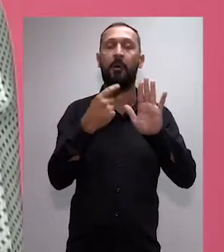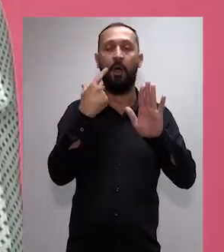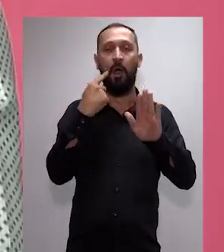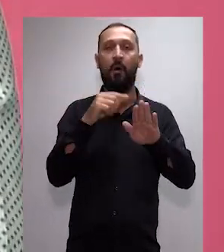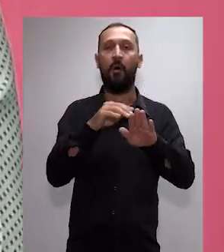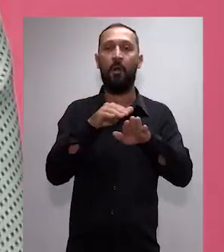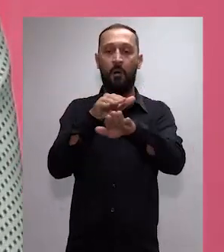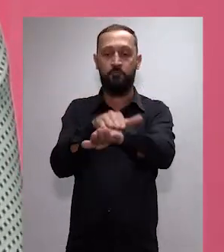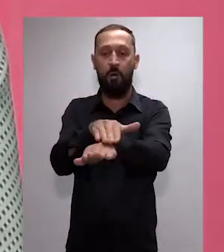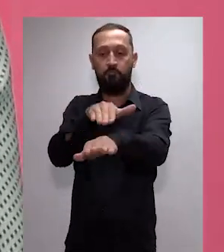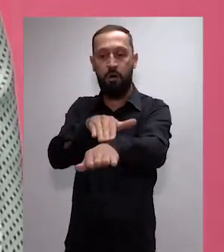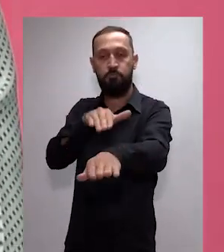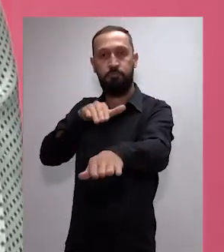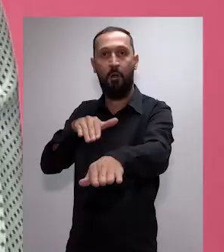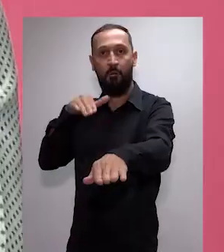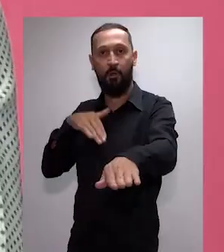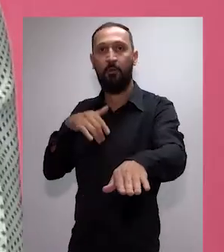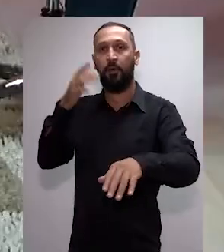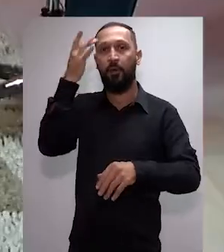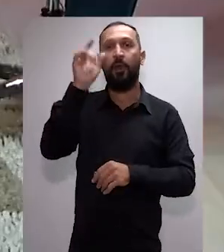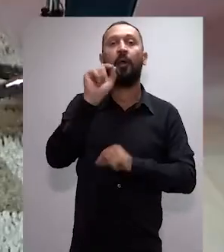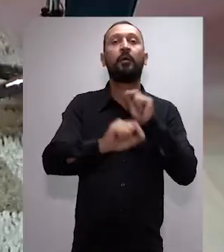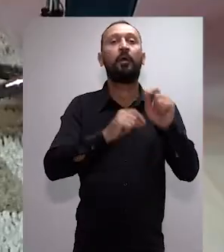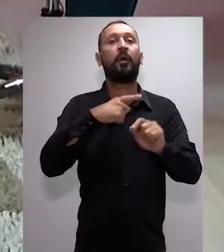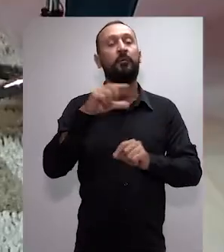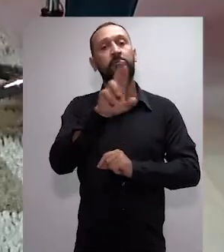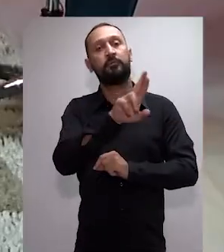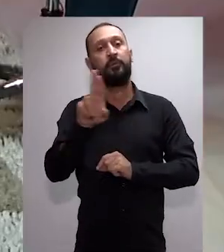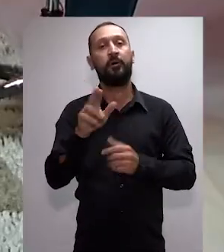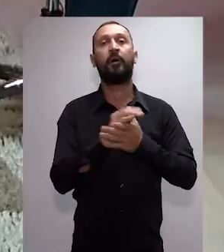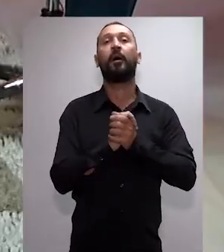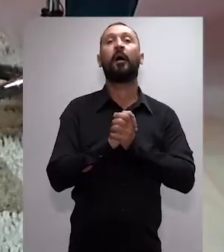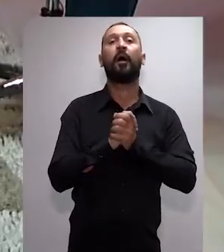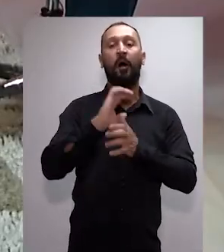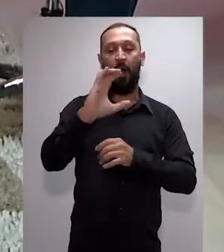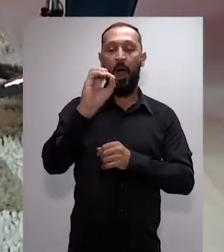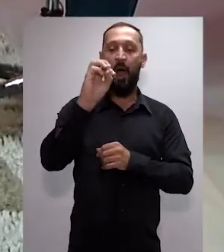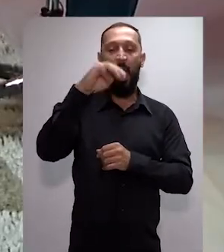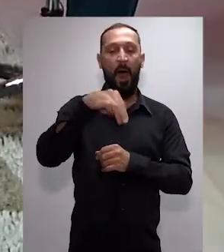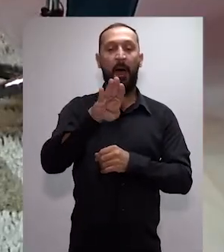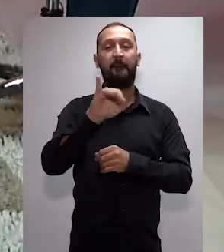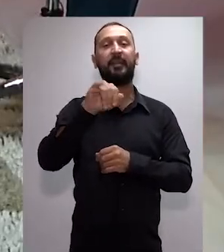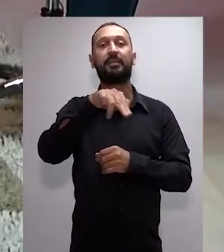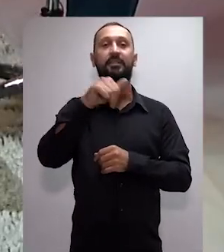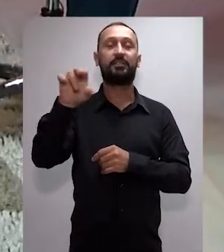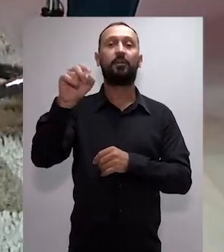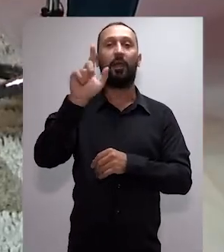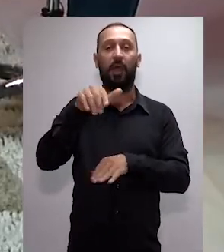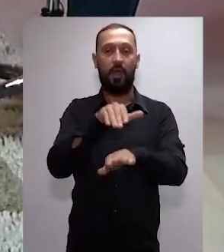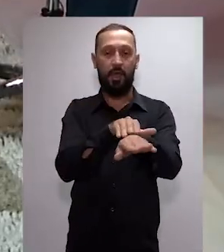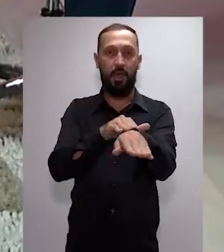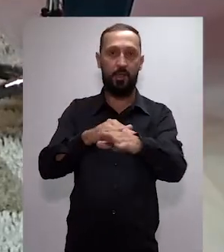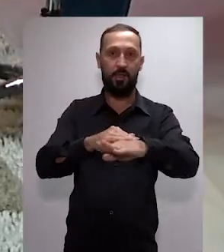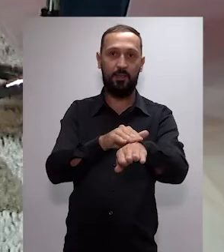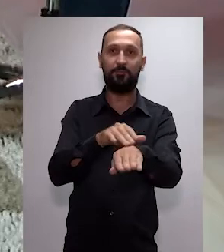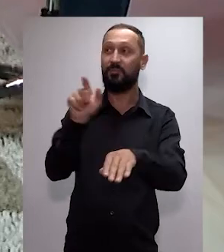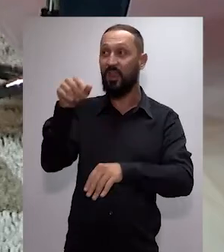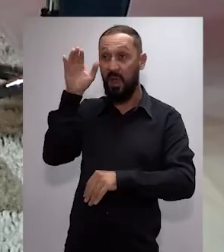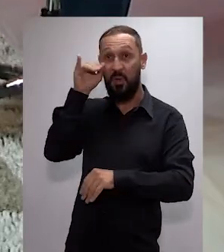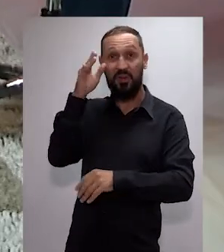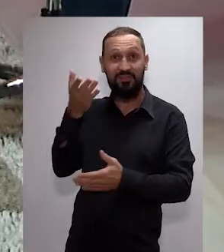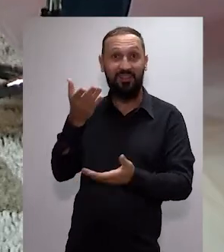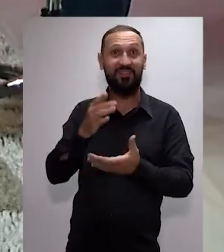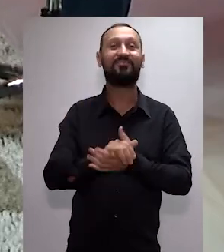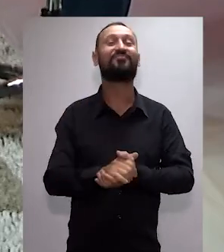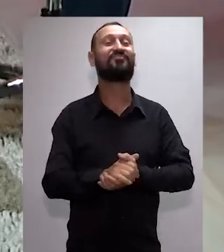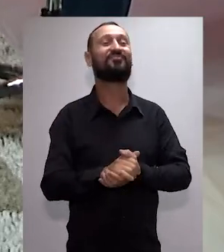uma combinação de veículos. Muita gente não sabe que tem esse nome. Muita gente fala, a categoria E é para dirigir uma carreta. É uma